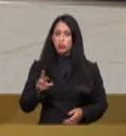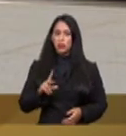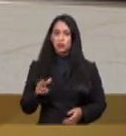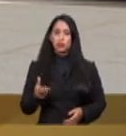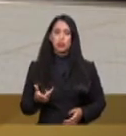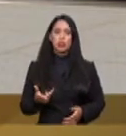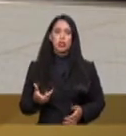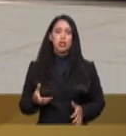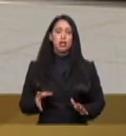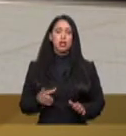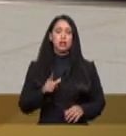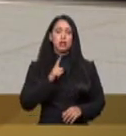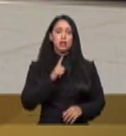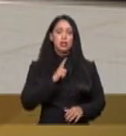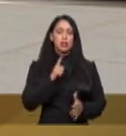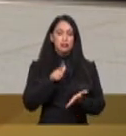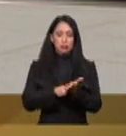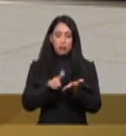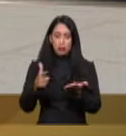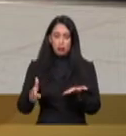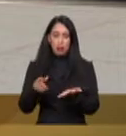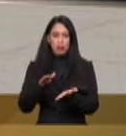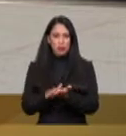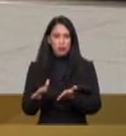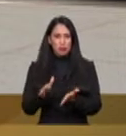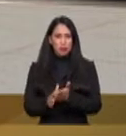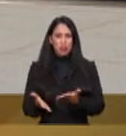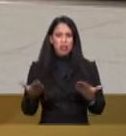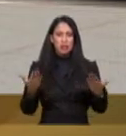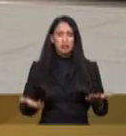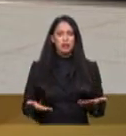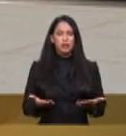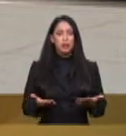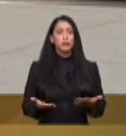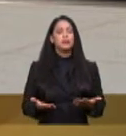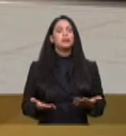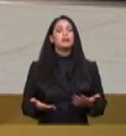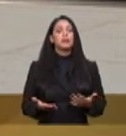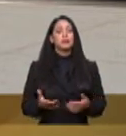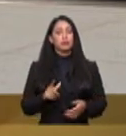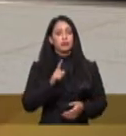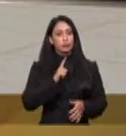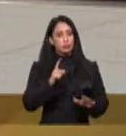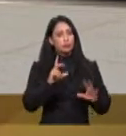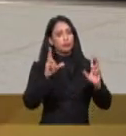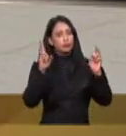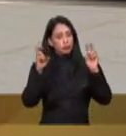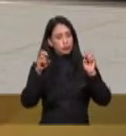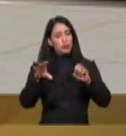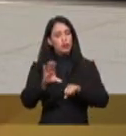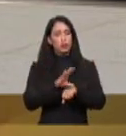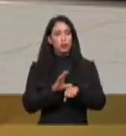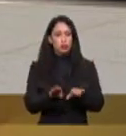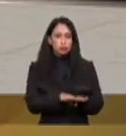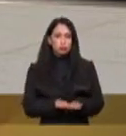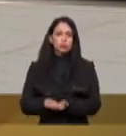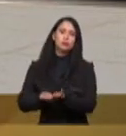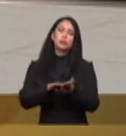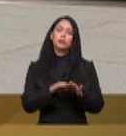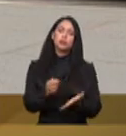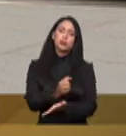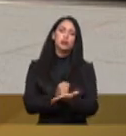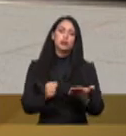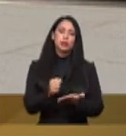eliminar sua aplicação à mídia impressa. A arquitetura normativa brasileira em matéria constitucional tem, na busca da equidade, um de seus